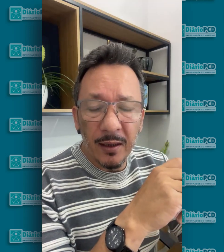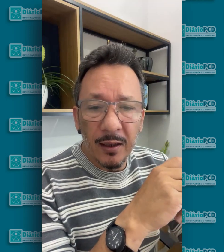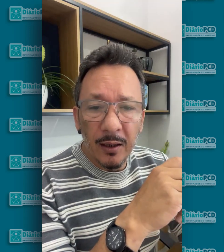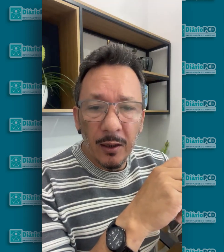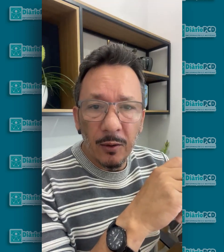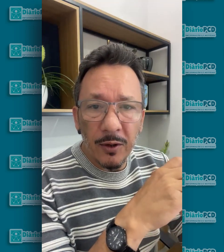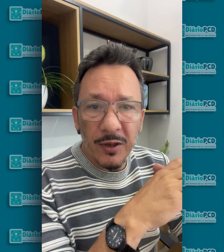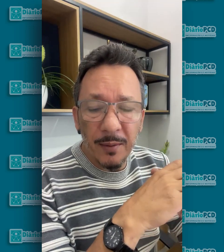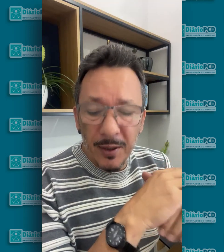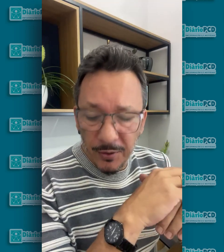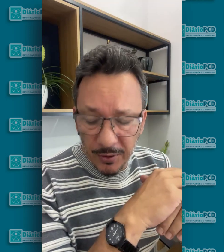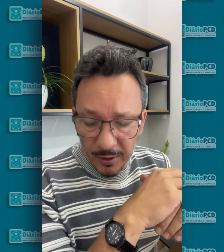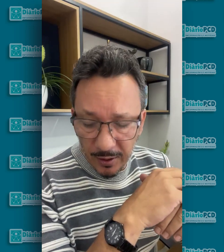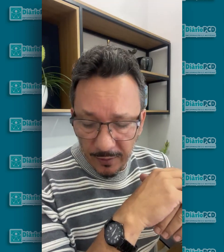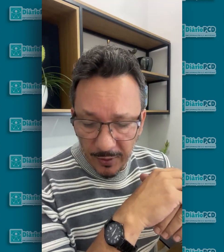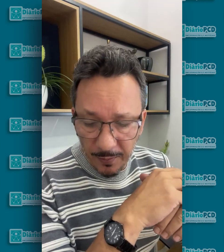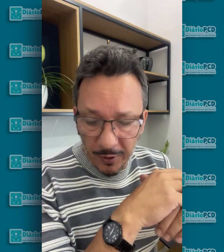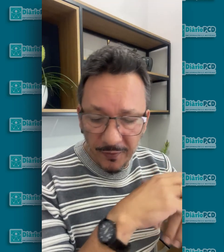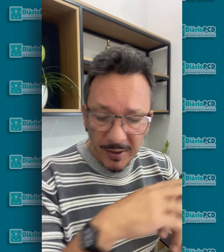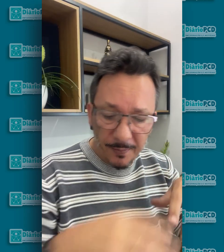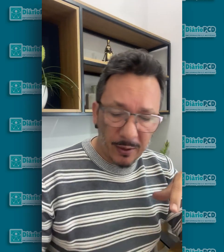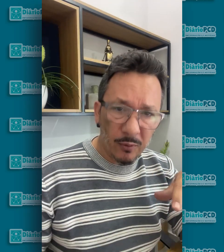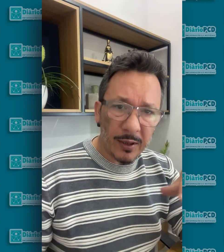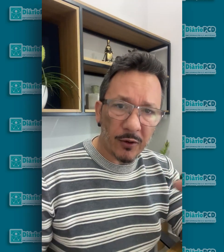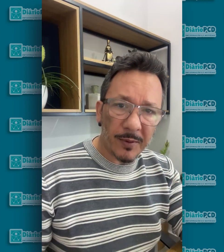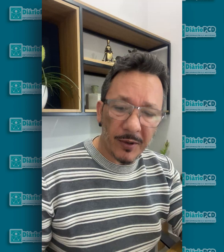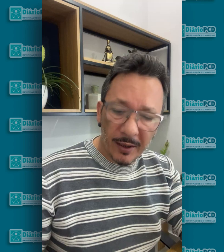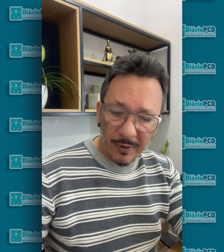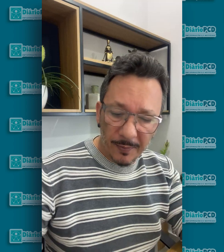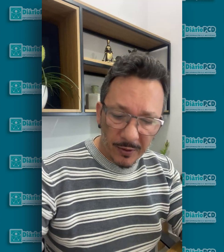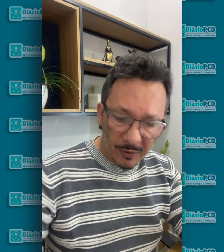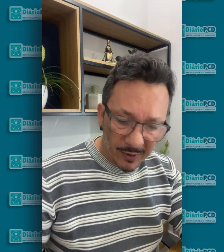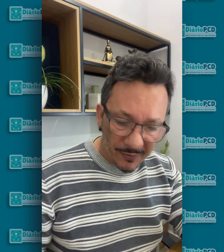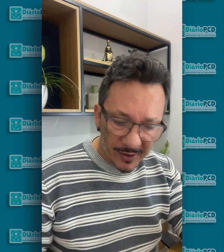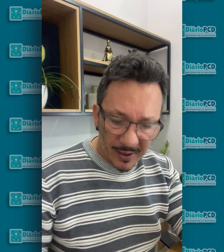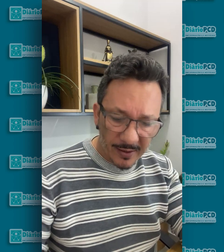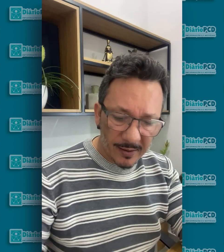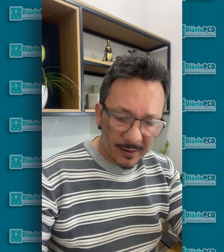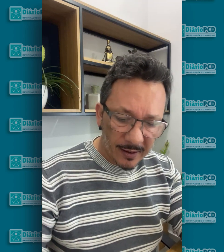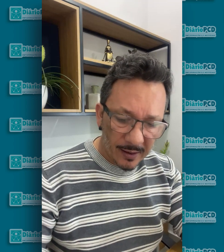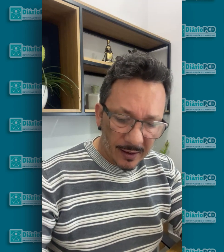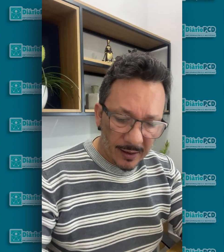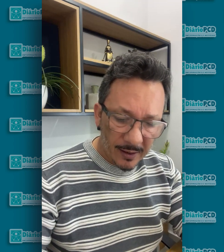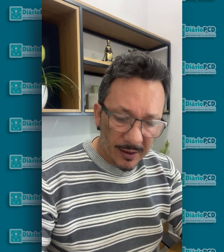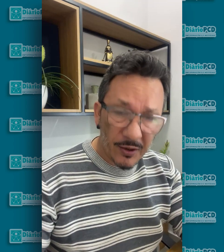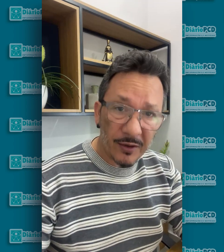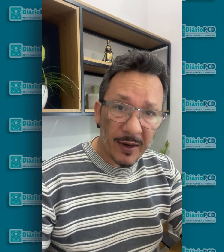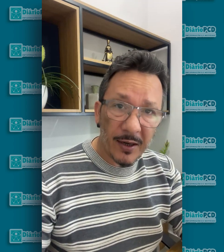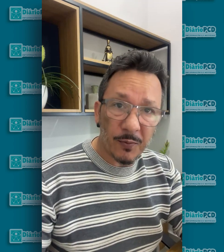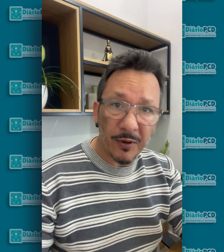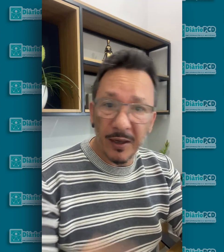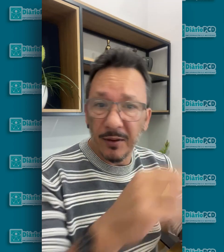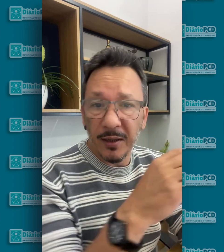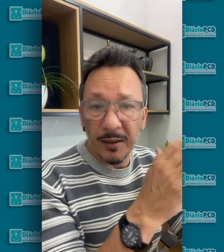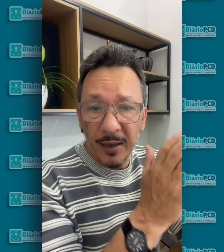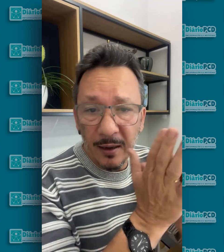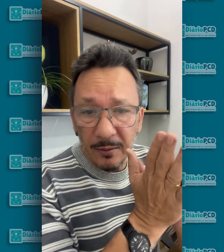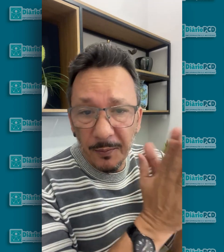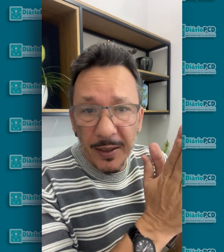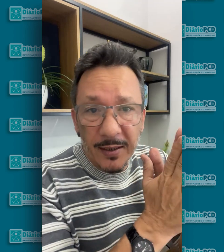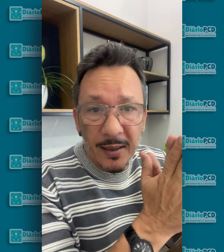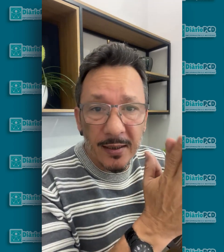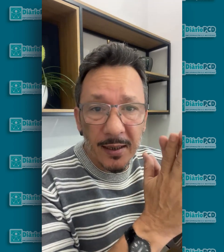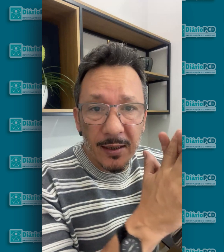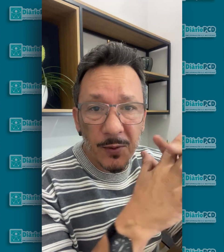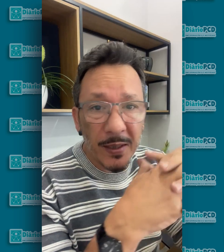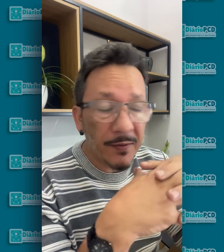live, logicamente que você pode fazer perguntas sobre o direito da pessoa com deficiência e a gente vai respondendo aqui, tá?